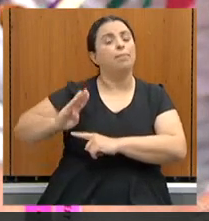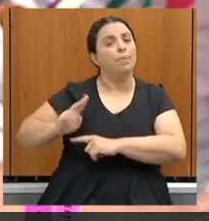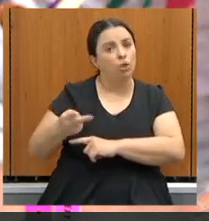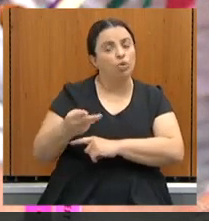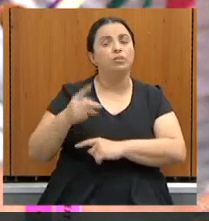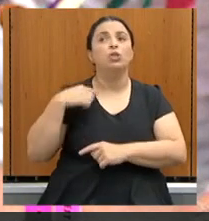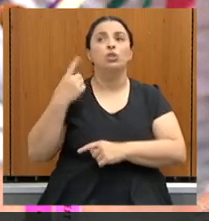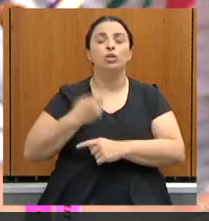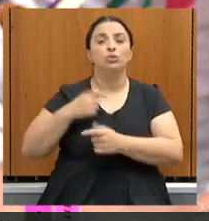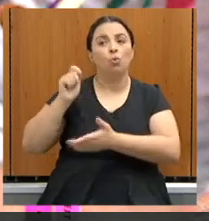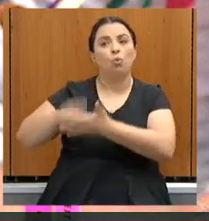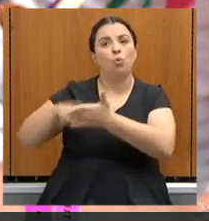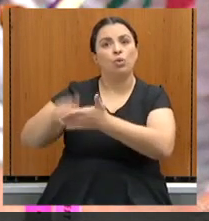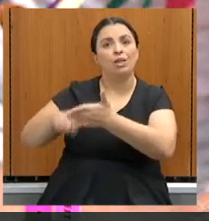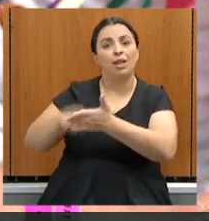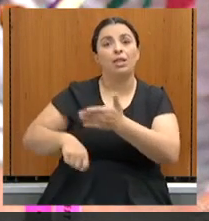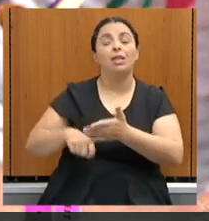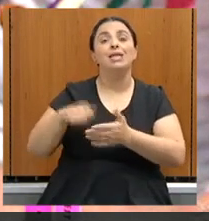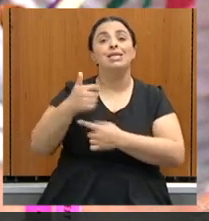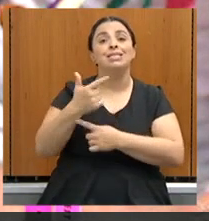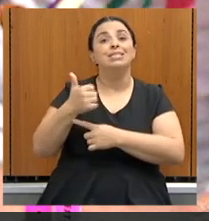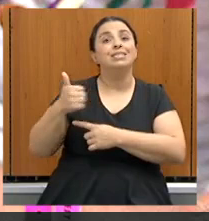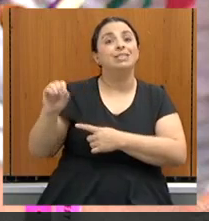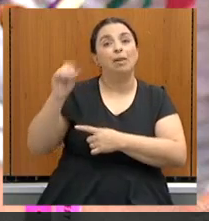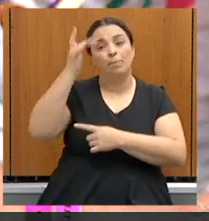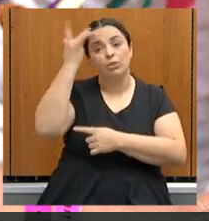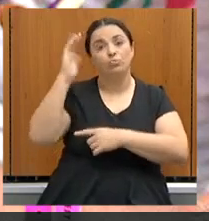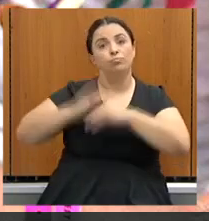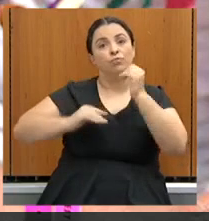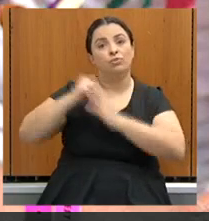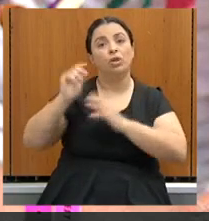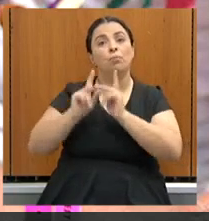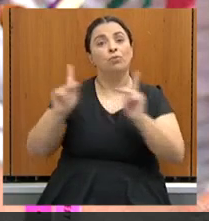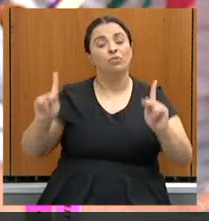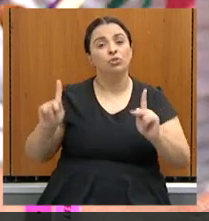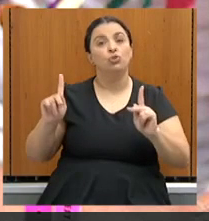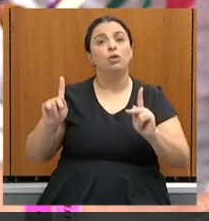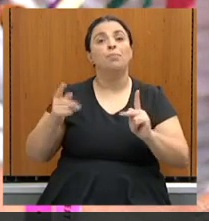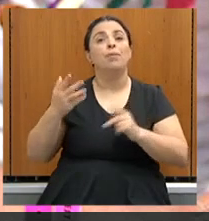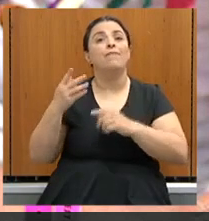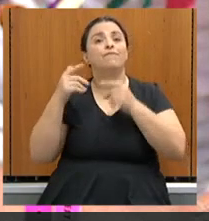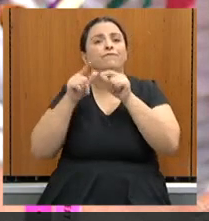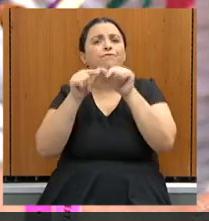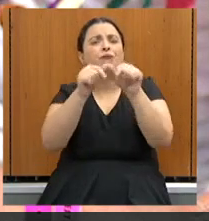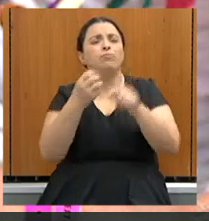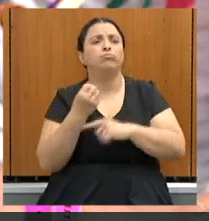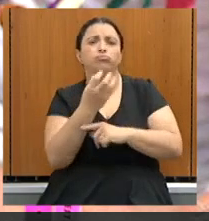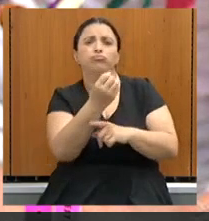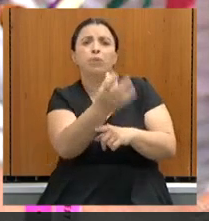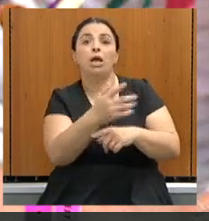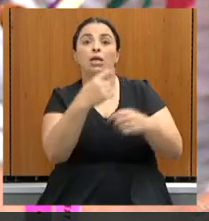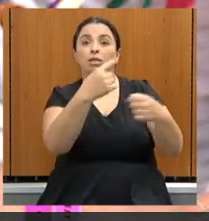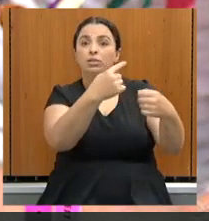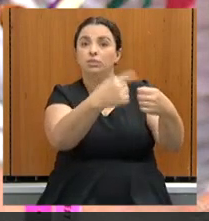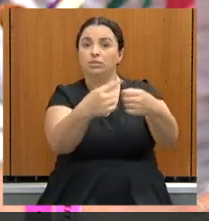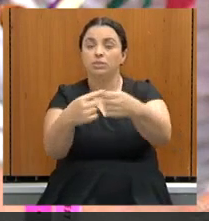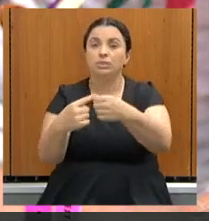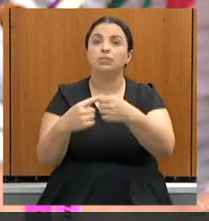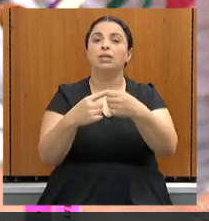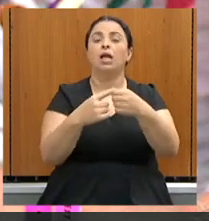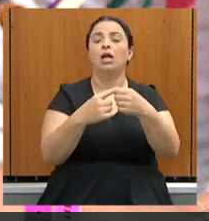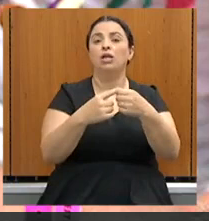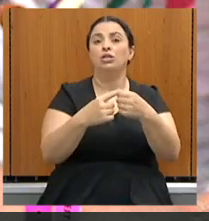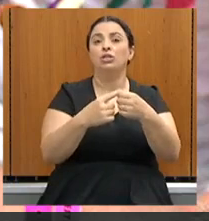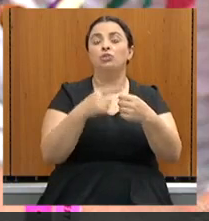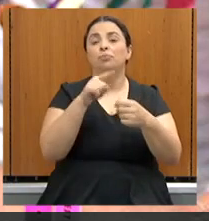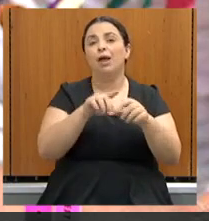contratando 100 professores para viajar ao interior de Minas Gerais para formar as trabalhadoras